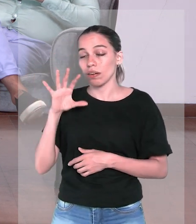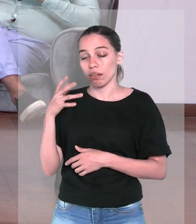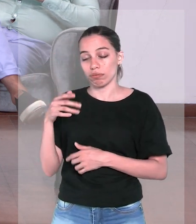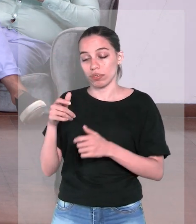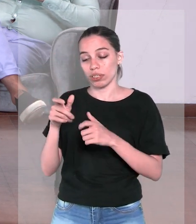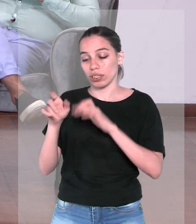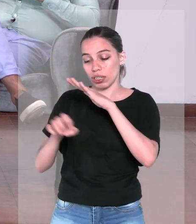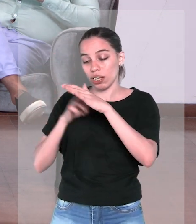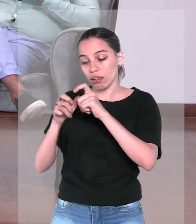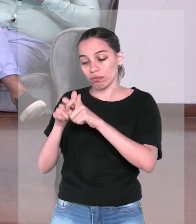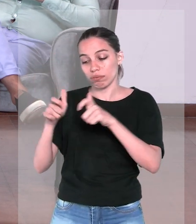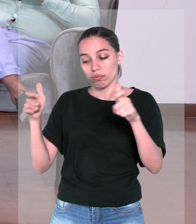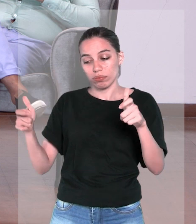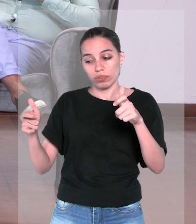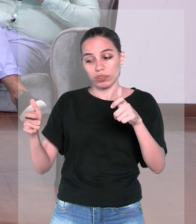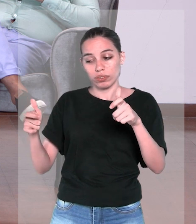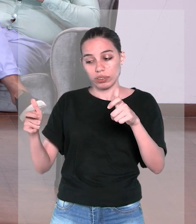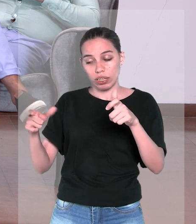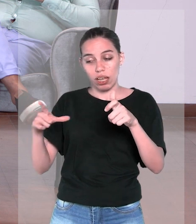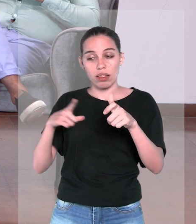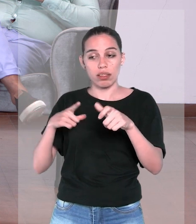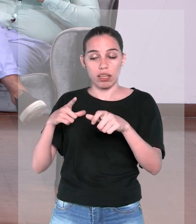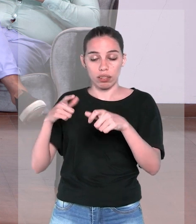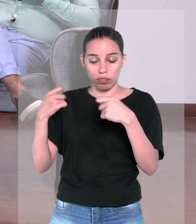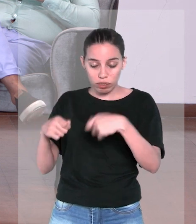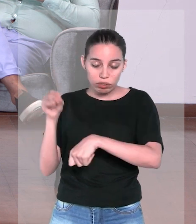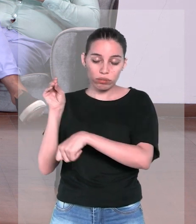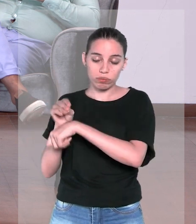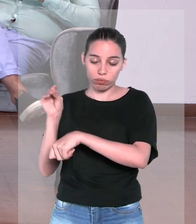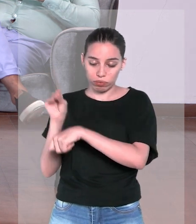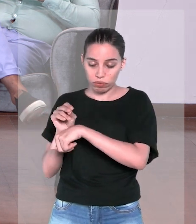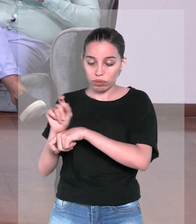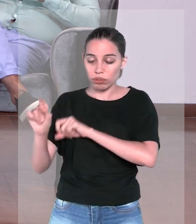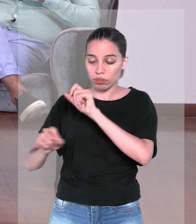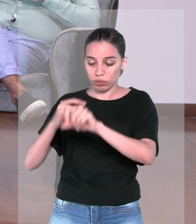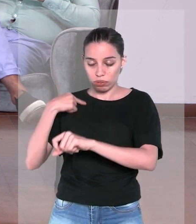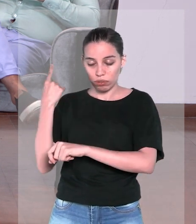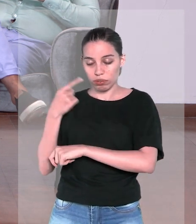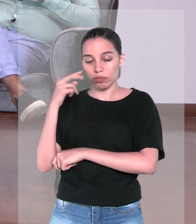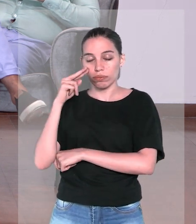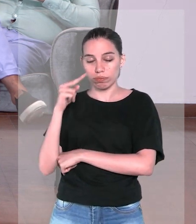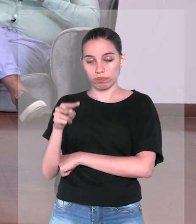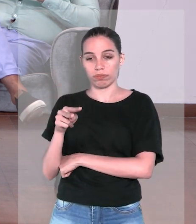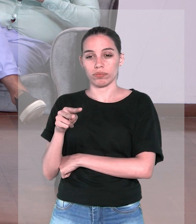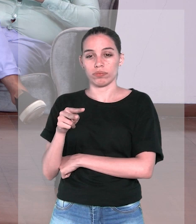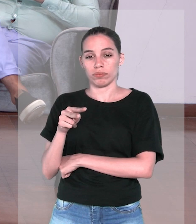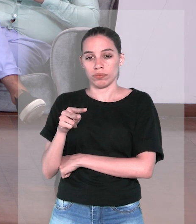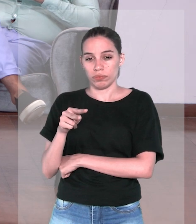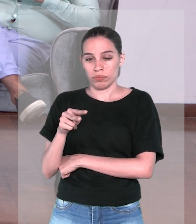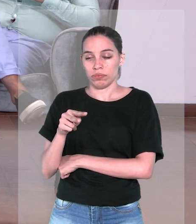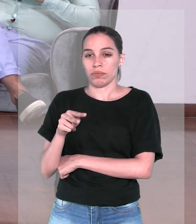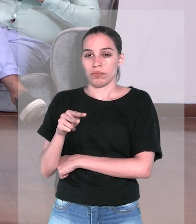impressionante. A gente tem que pensar aí que a pandemia nos colocou praticamente 2 anos em intenso contato com a